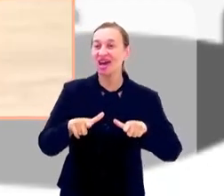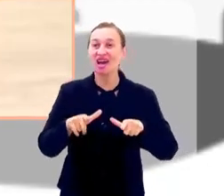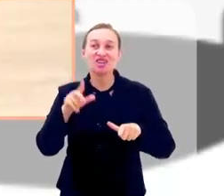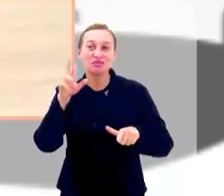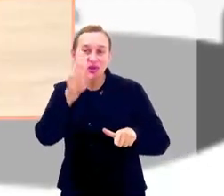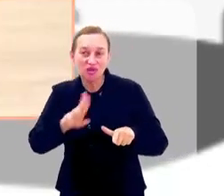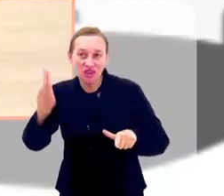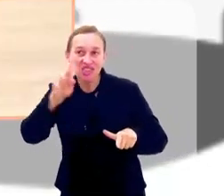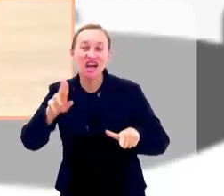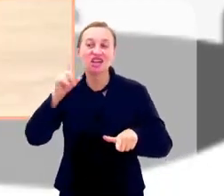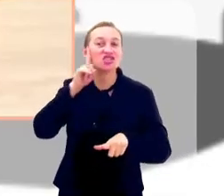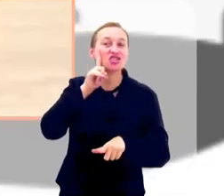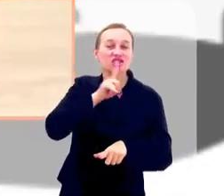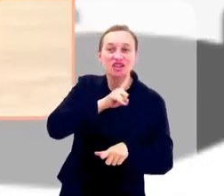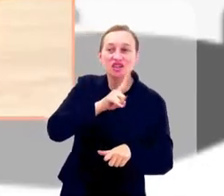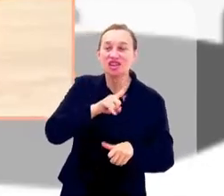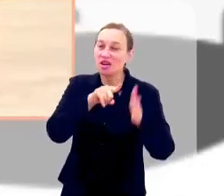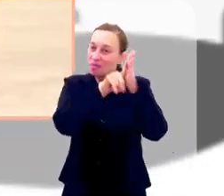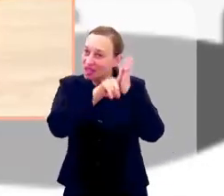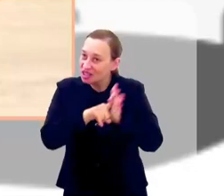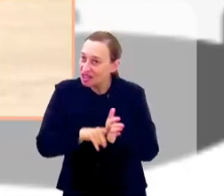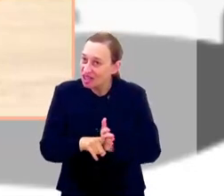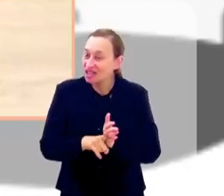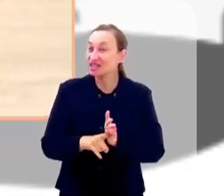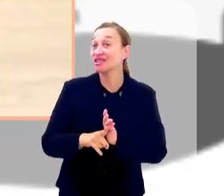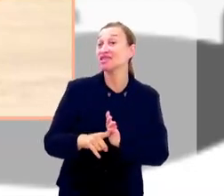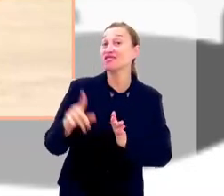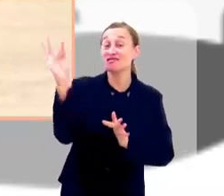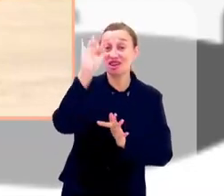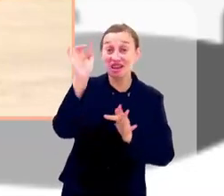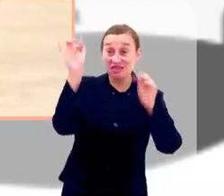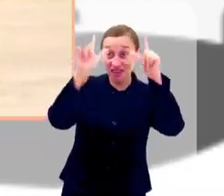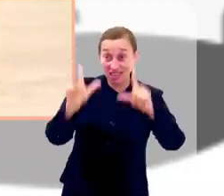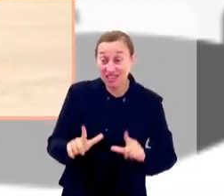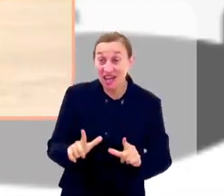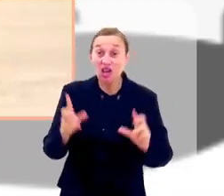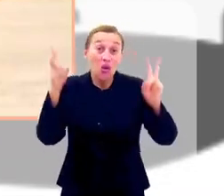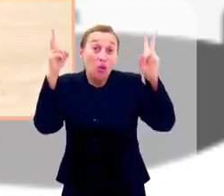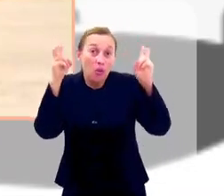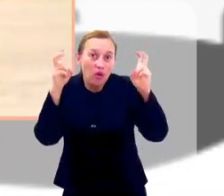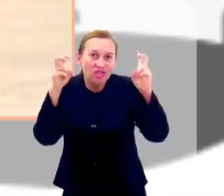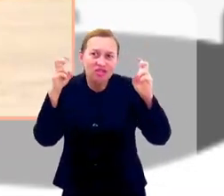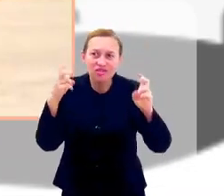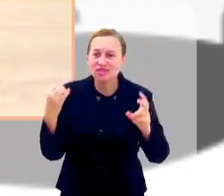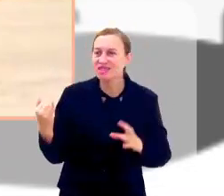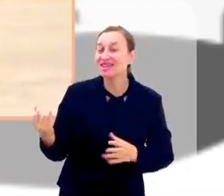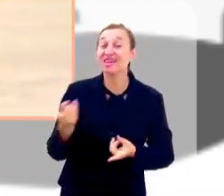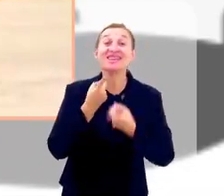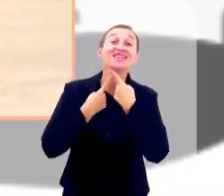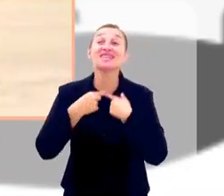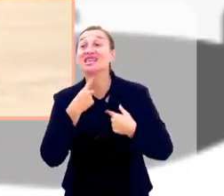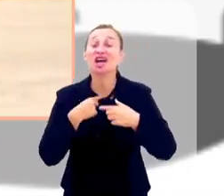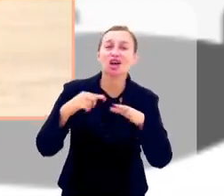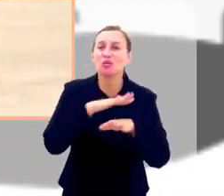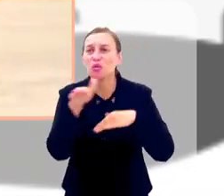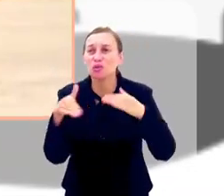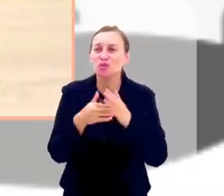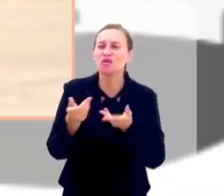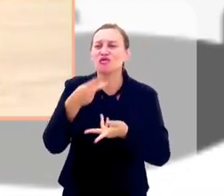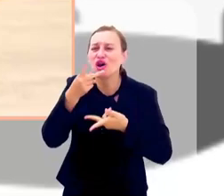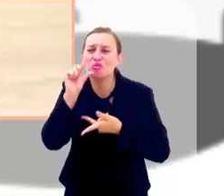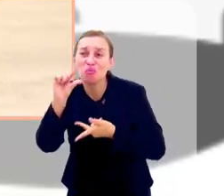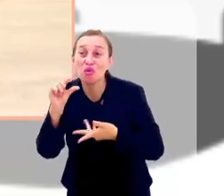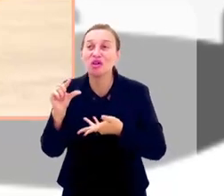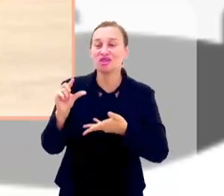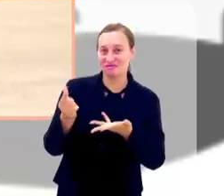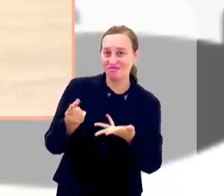por Berkeley, pesquisadora em felicidade no trabalho pela COPIAD, com esse assunto que é tão atual e tão desejado por todos,